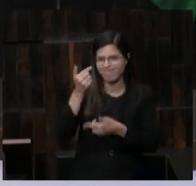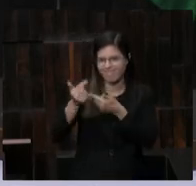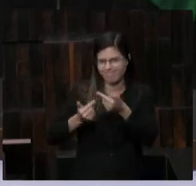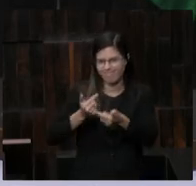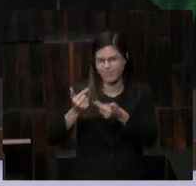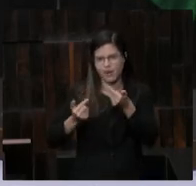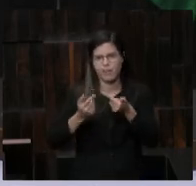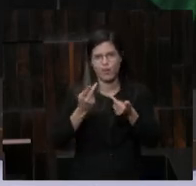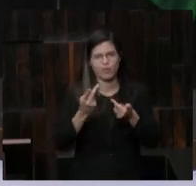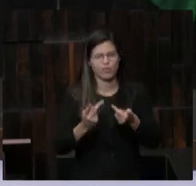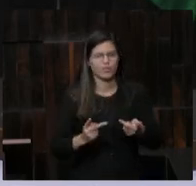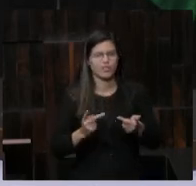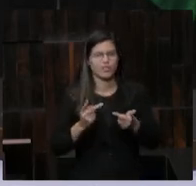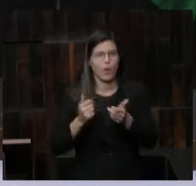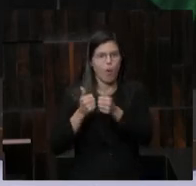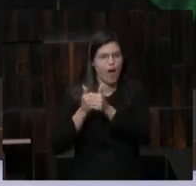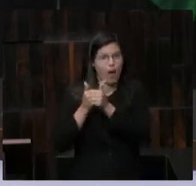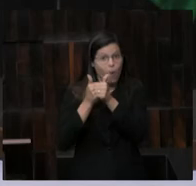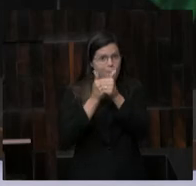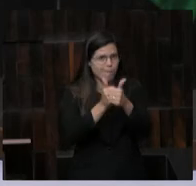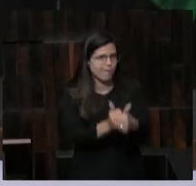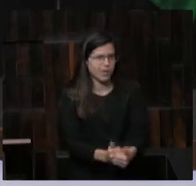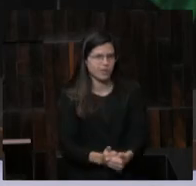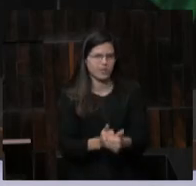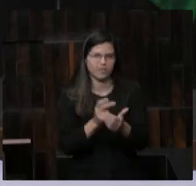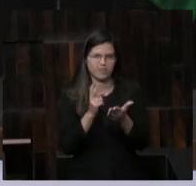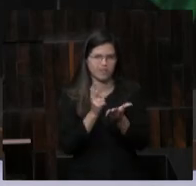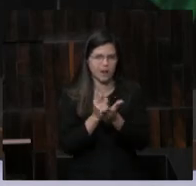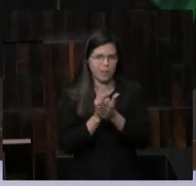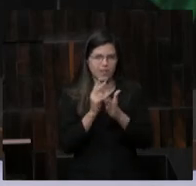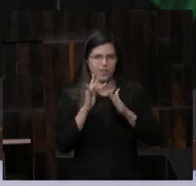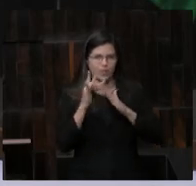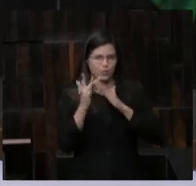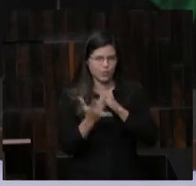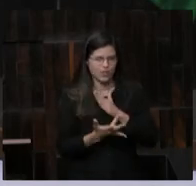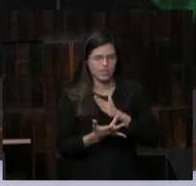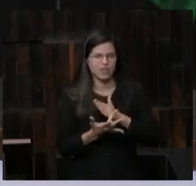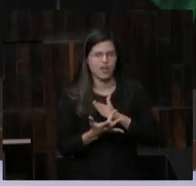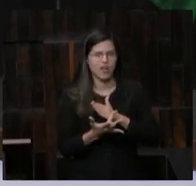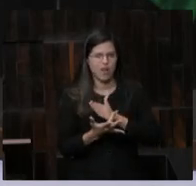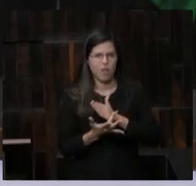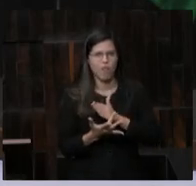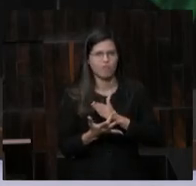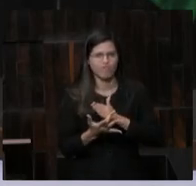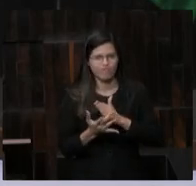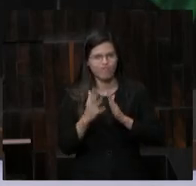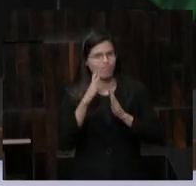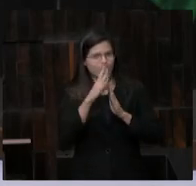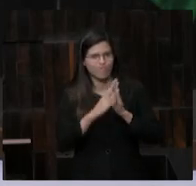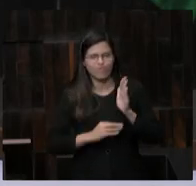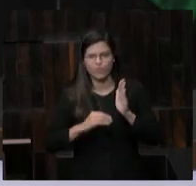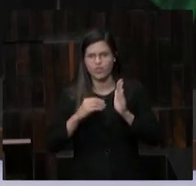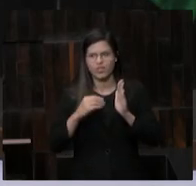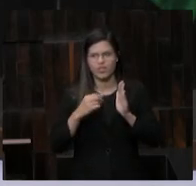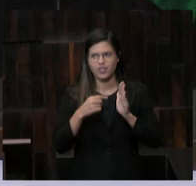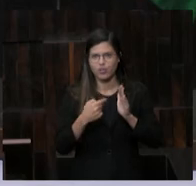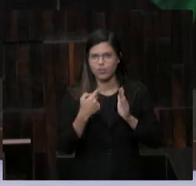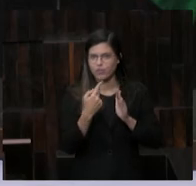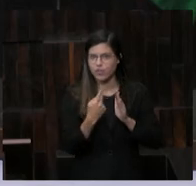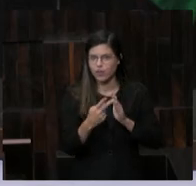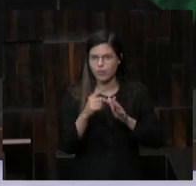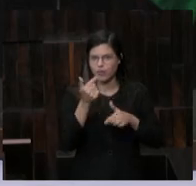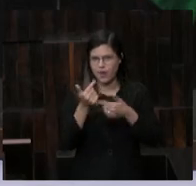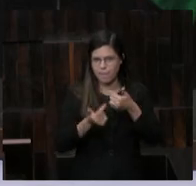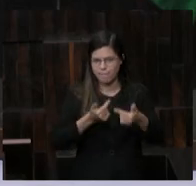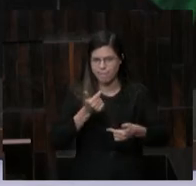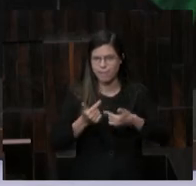trabalho, acompanho sempre, acompanho nas redes sociais, dizer que é uma inspiração a sua causa, né, o seu trabalho